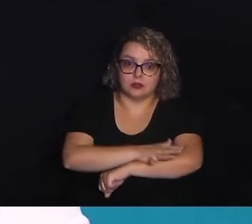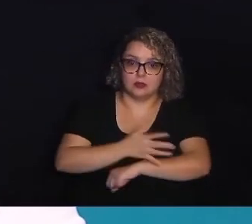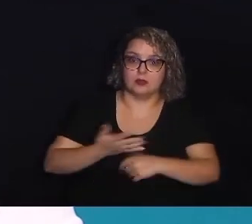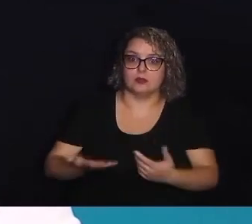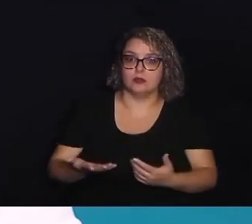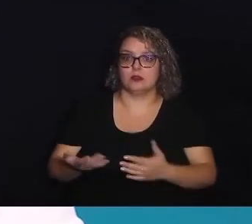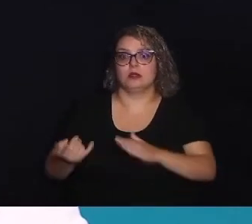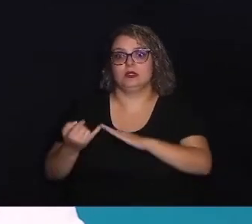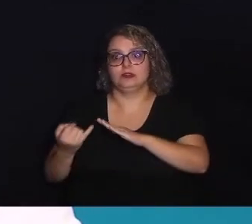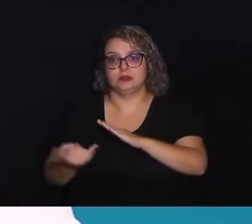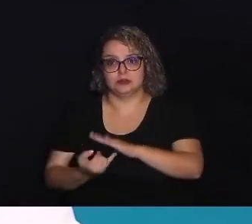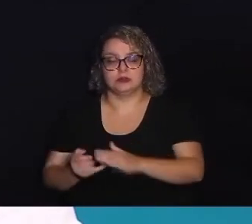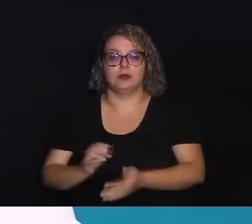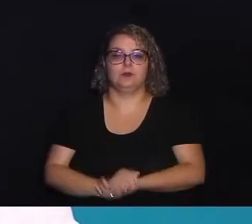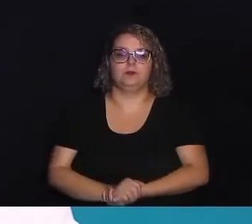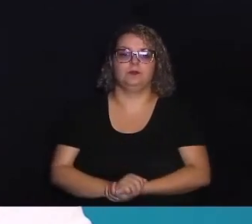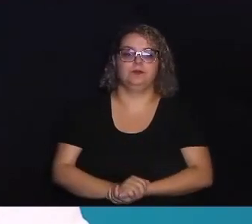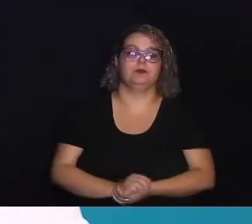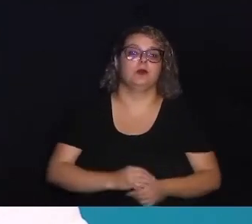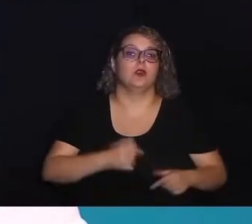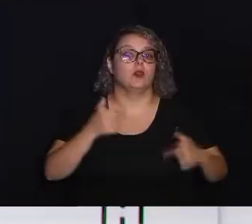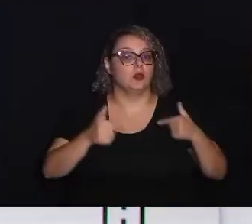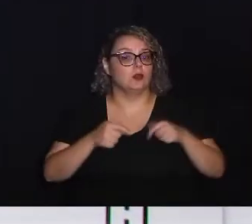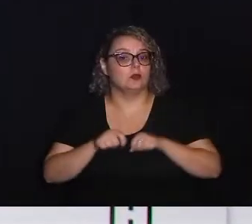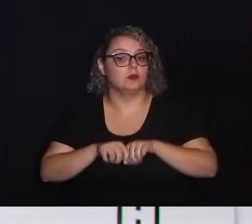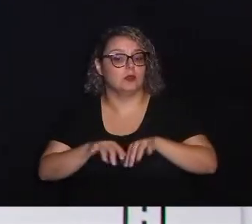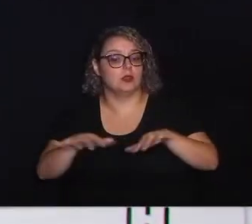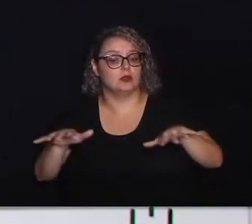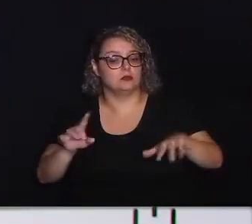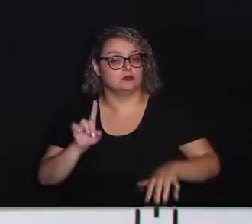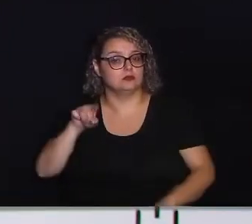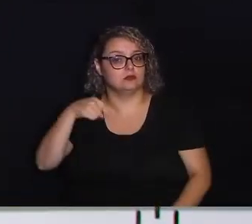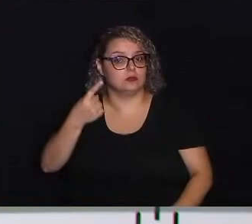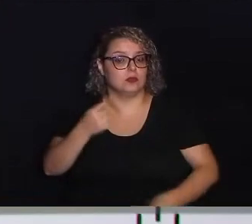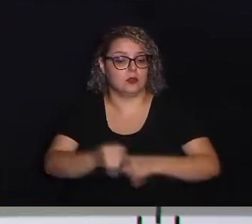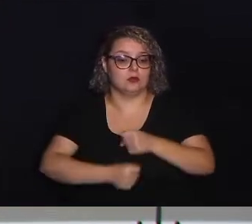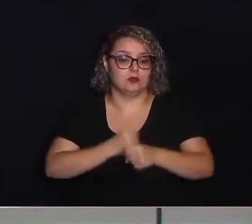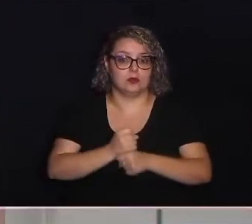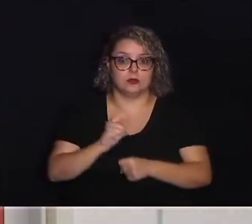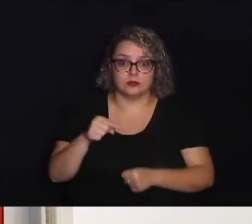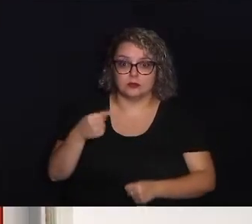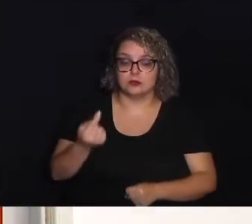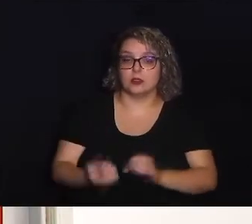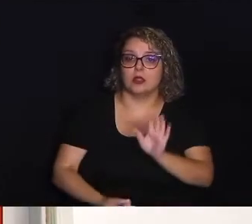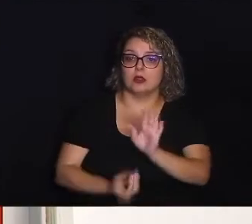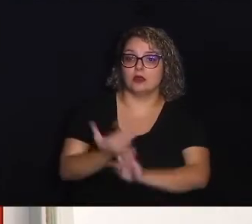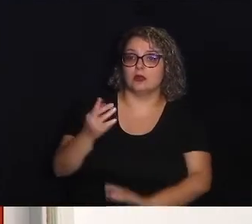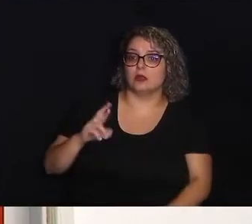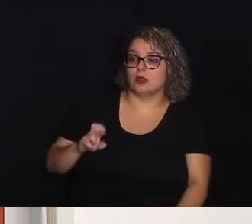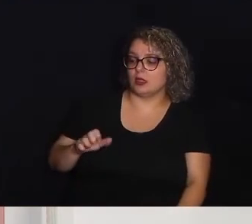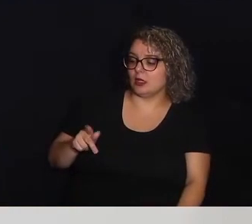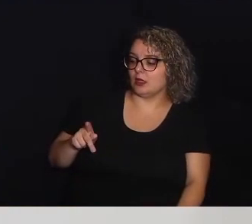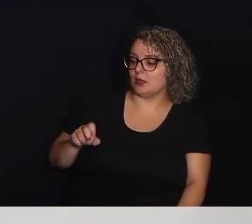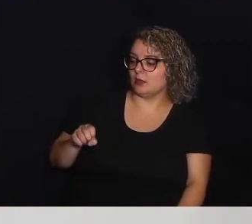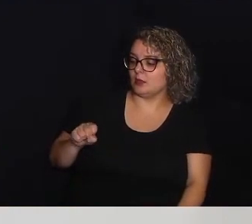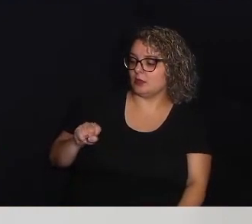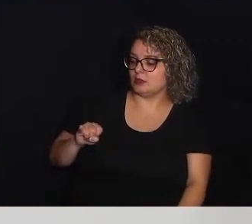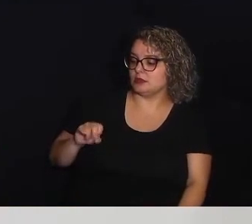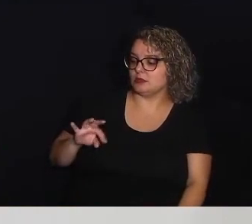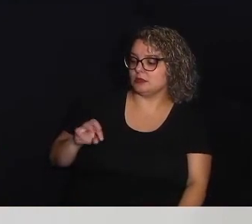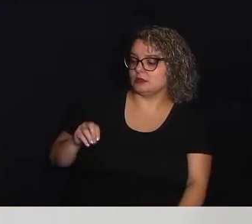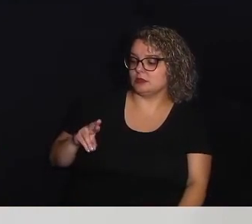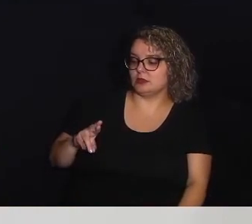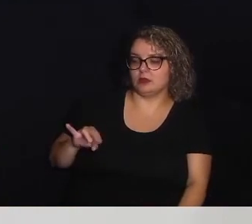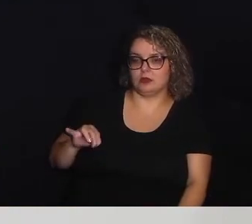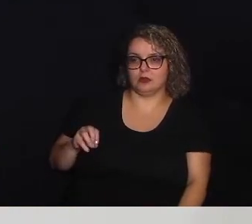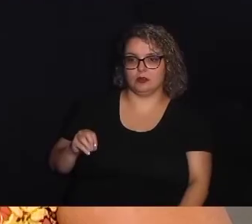a racialidade sobre o racismo dentro da instituição um trabalho que deve ser ampliado no próximo ano com a criação